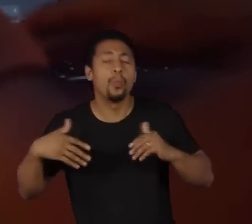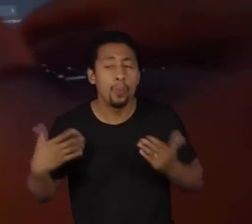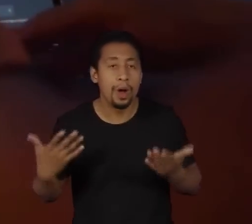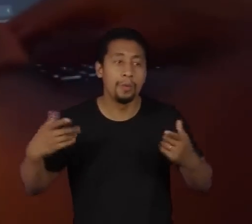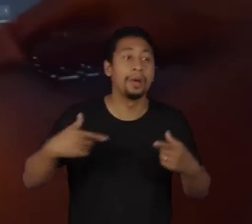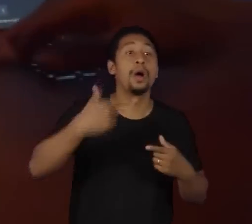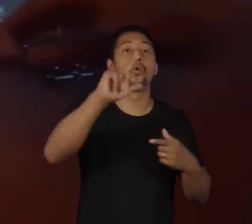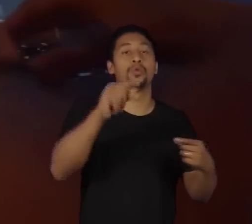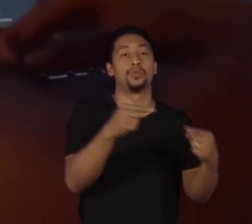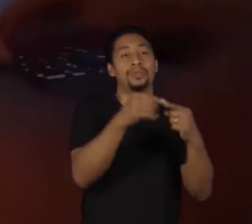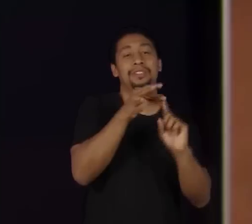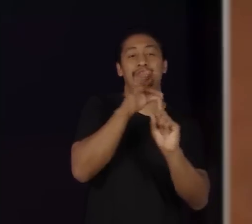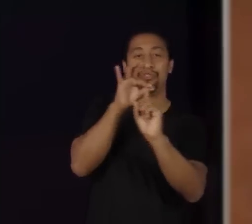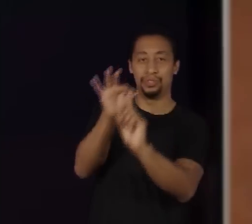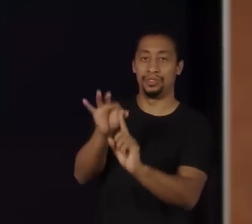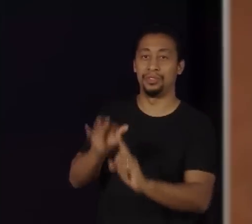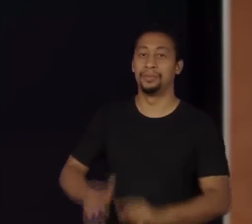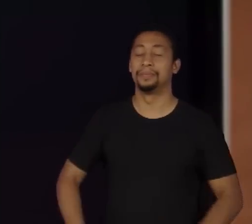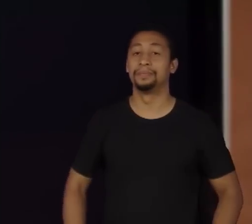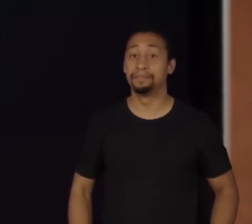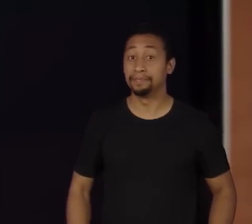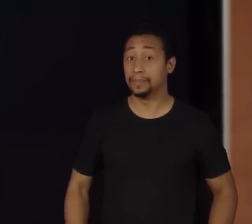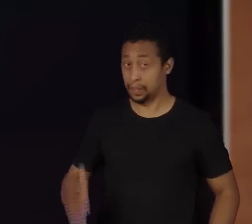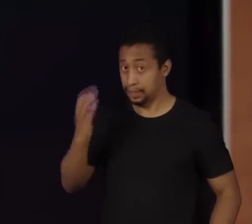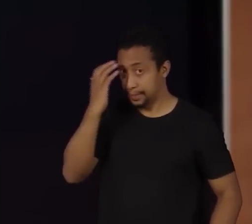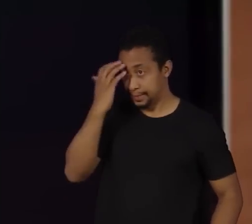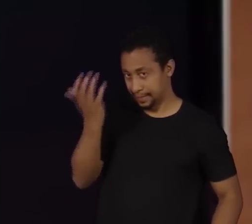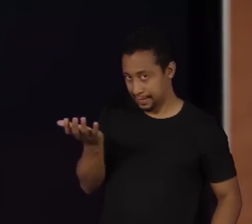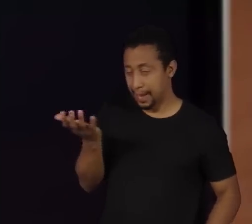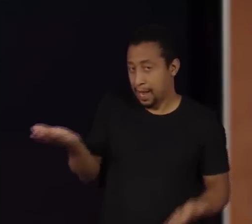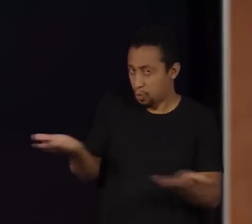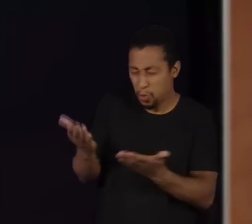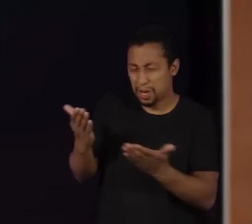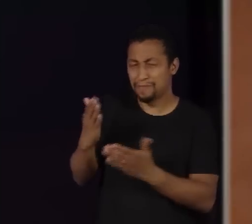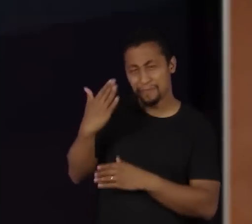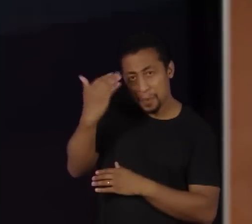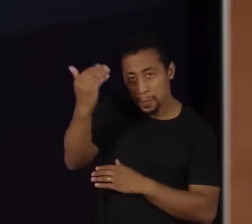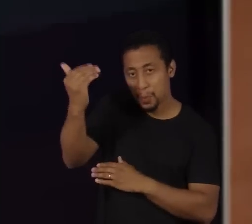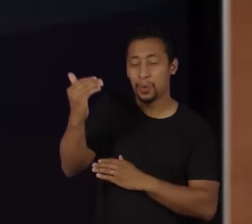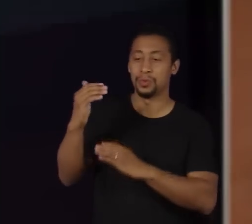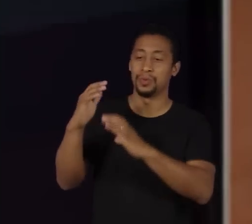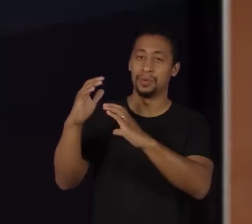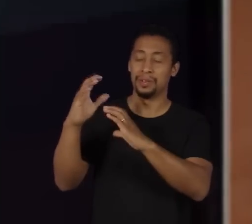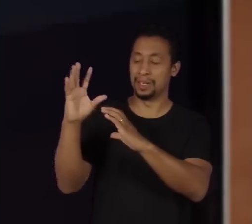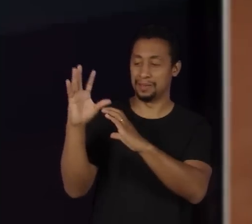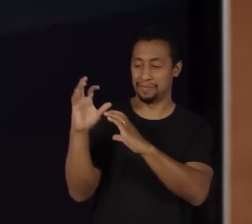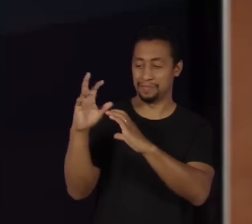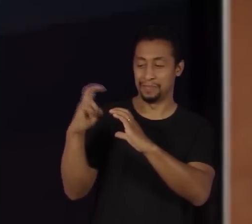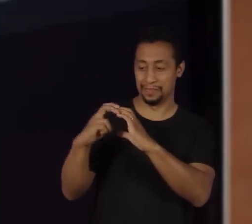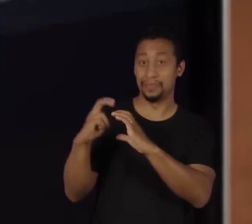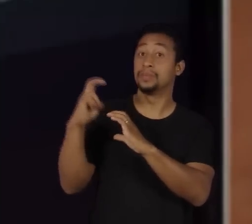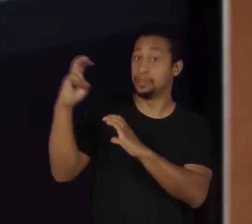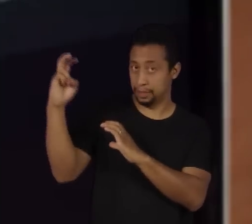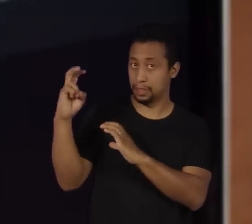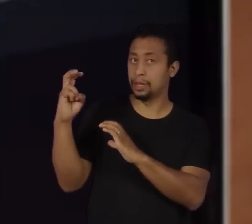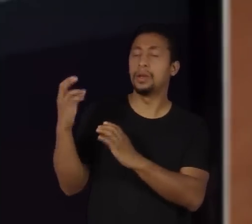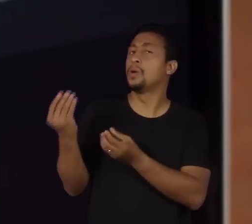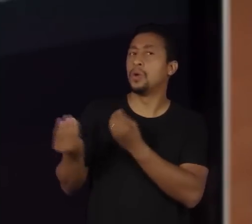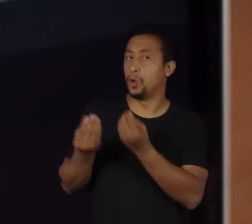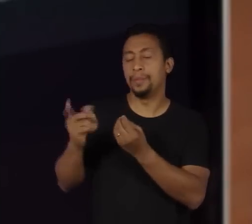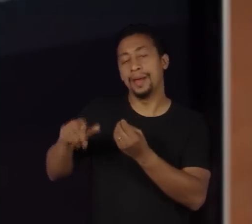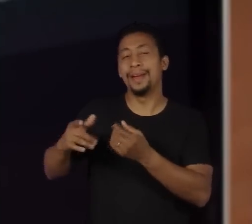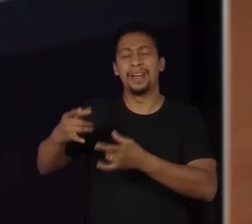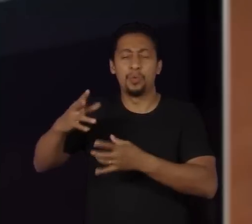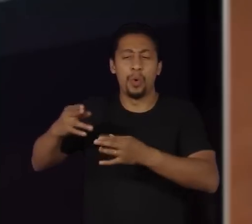A grande novidade da inteligência artificial é o ChatGPT, um robô de conversas que, a partir de orientações de